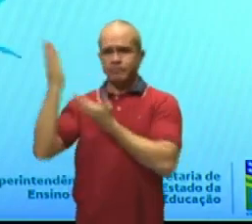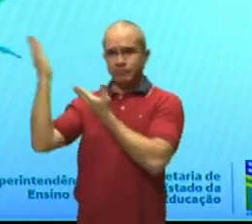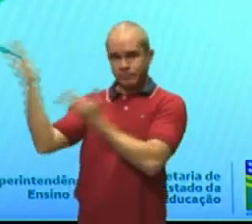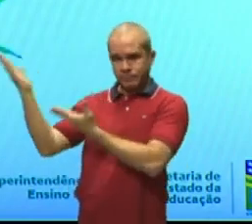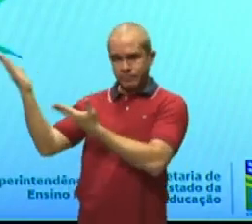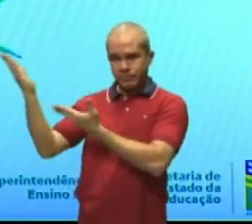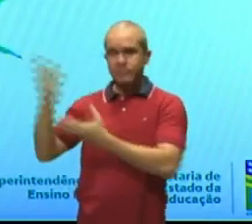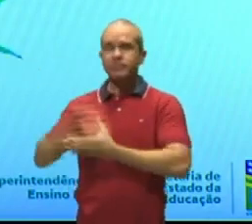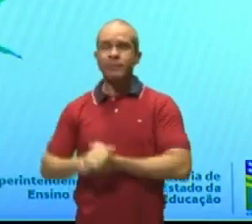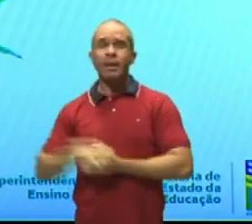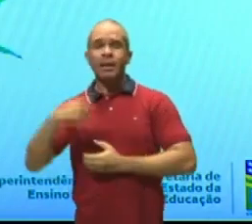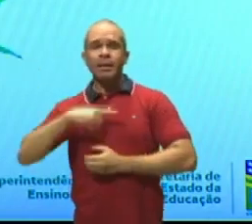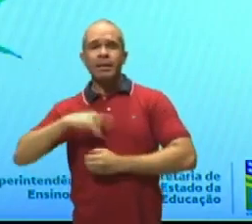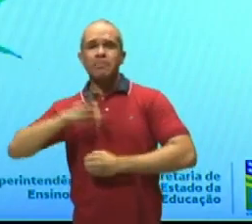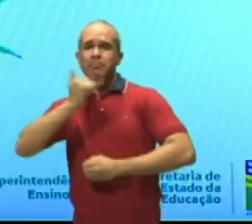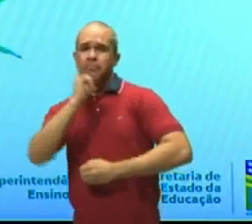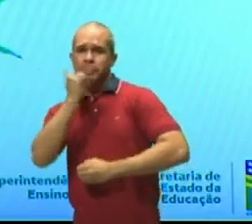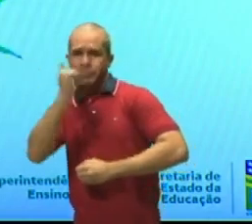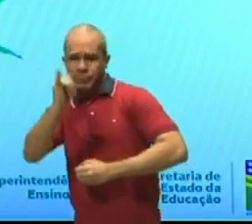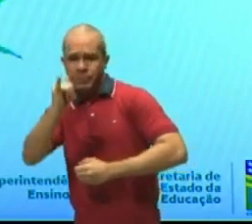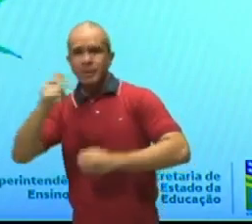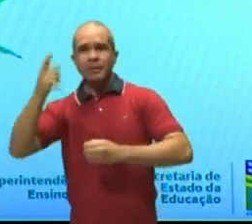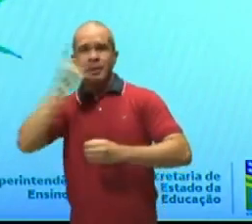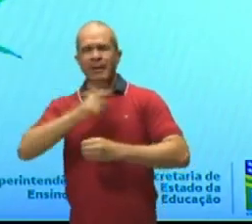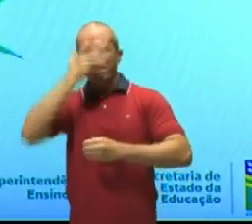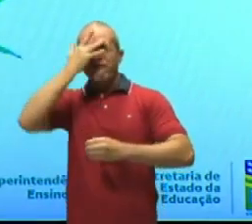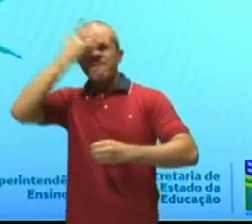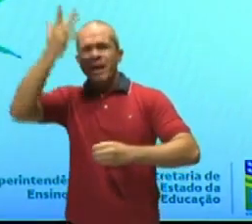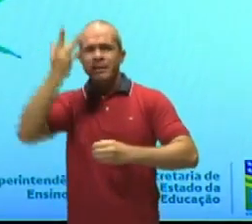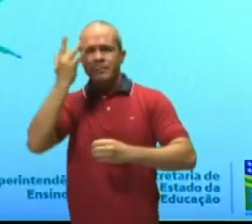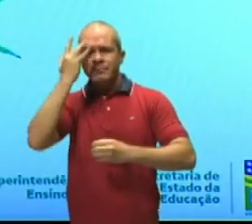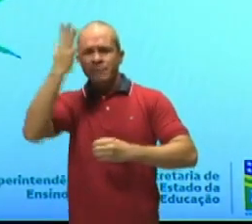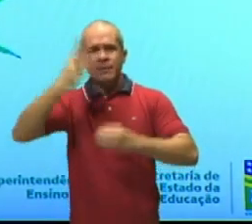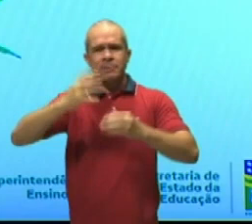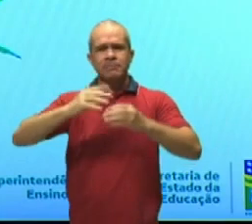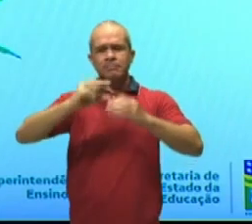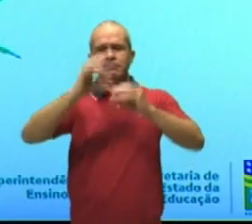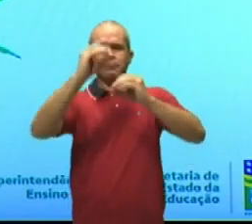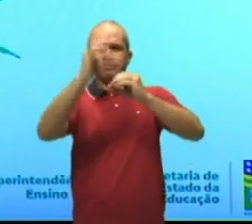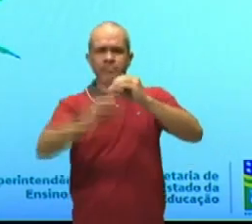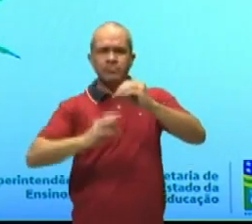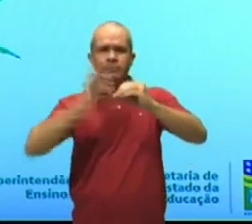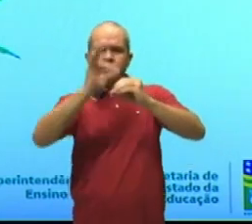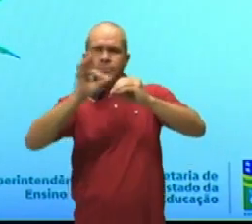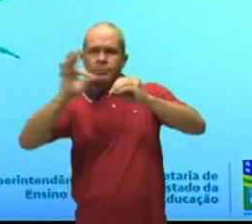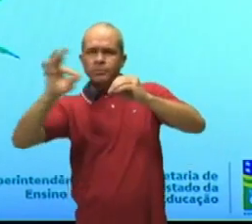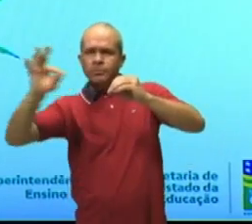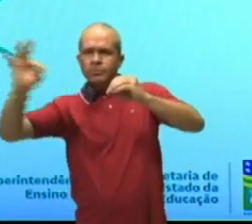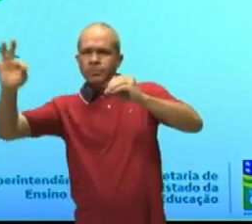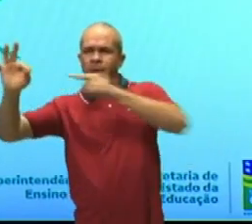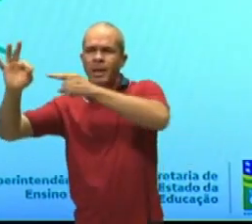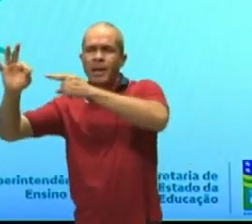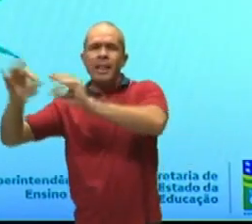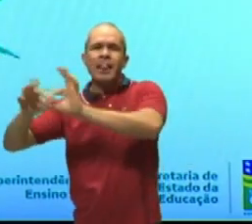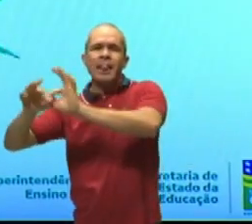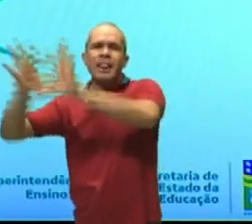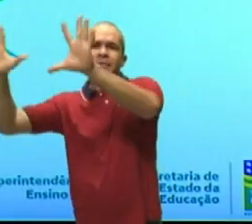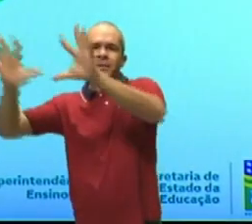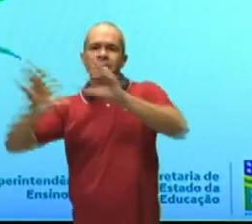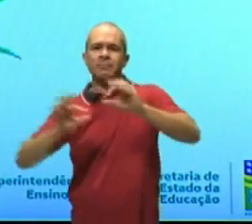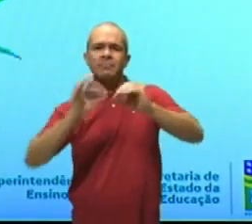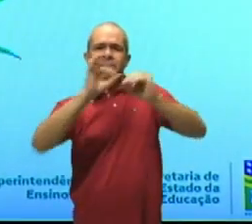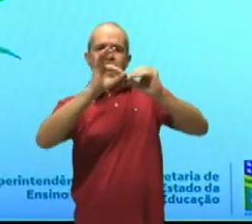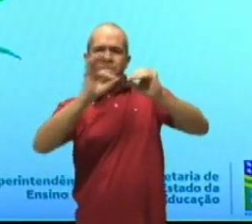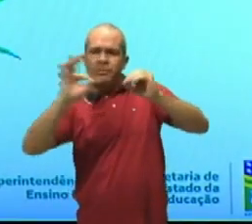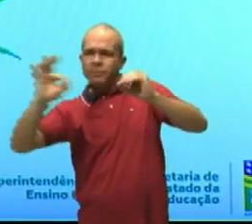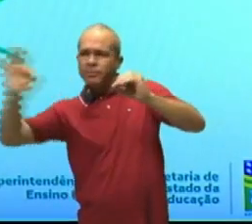condutor, em um condutor, ele vai ter facilidade de sair. Esses elétrons que eu vou chamar de elétrons livres. Esses elétrons livres não